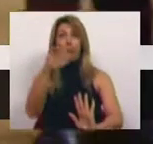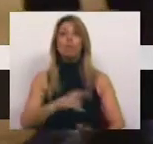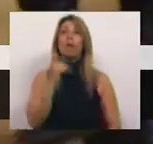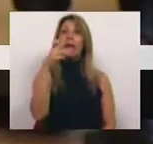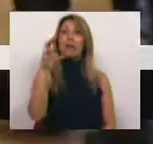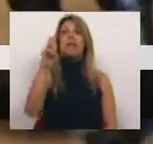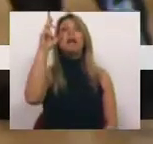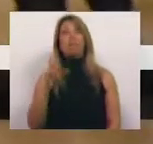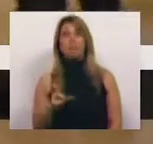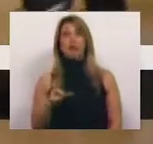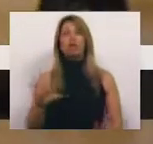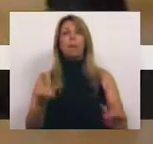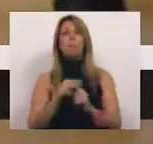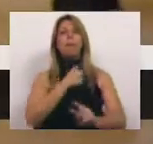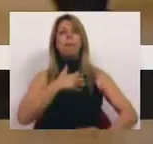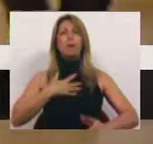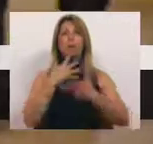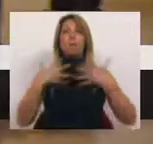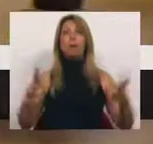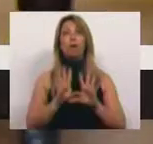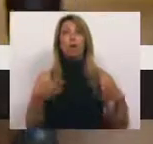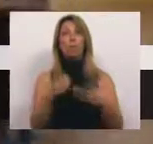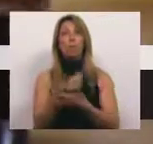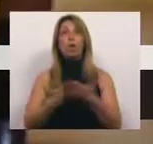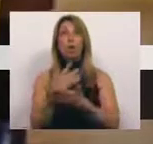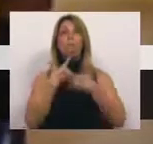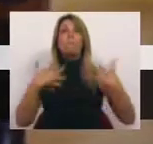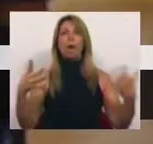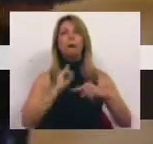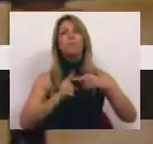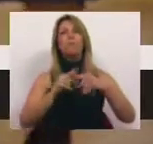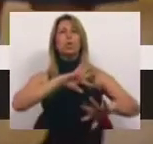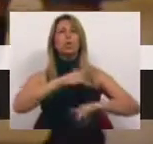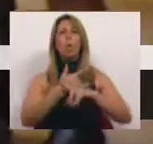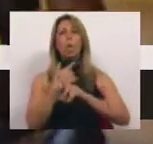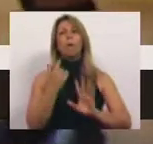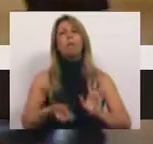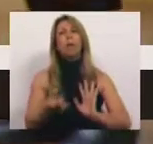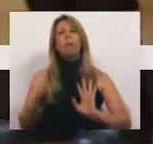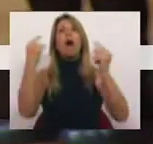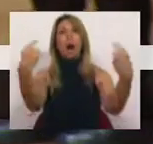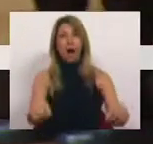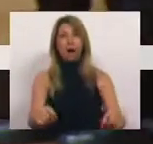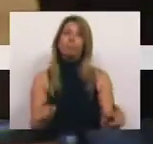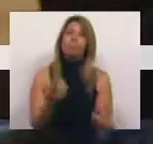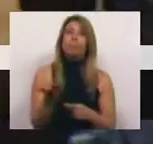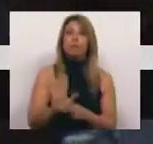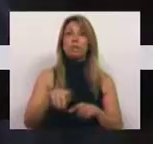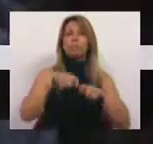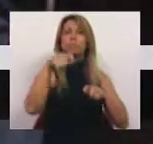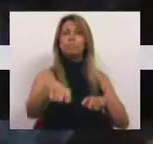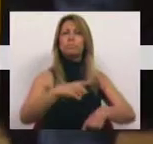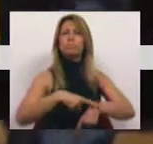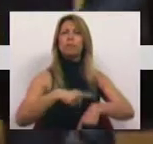grandes empresas e os grandes grupos económicos passaram ainda a beneficiar de outras benesses, como, por exemplo, o alargamento do